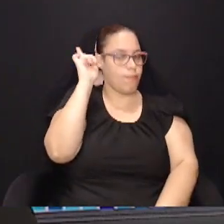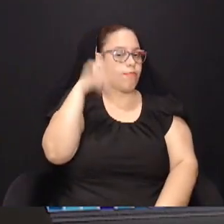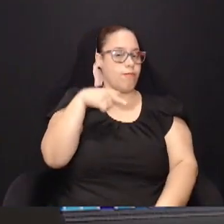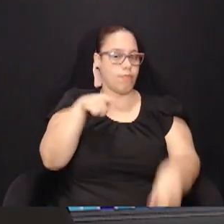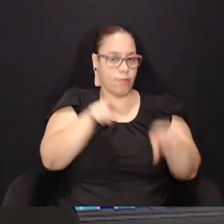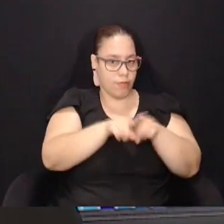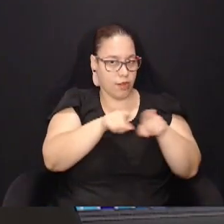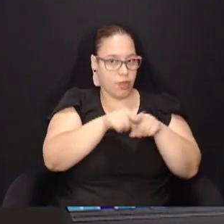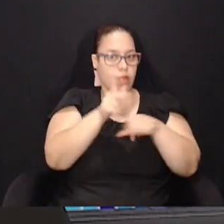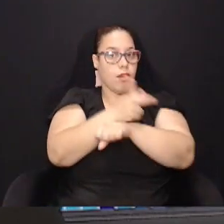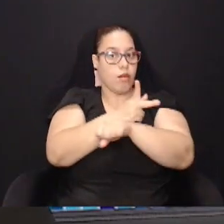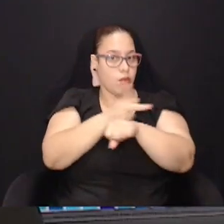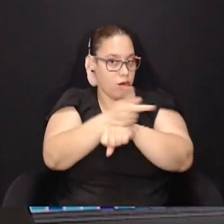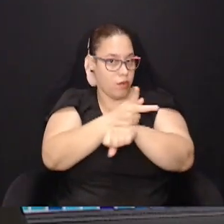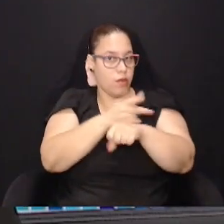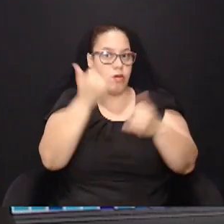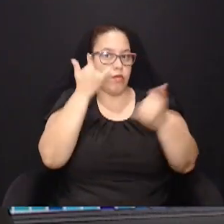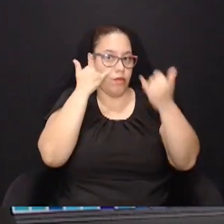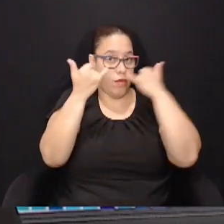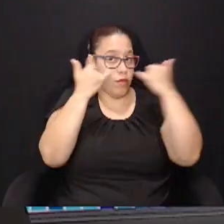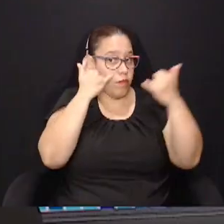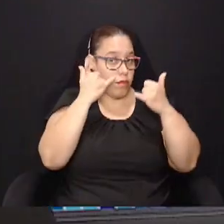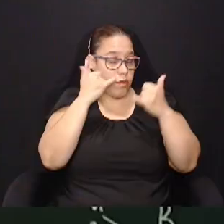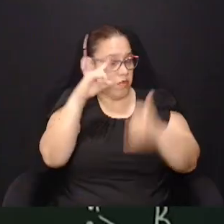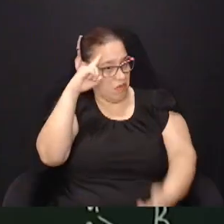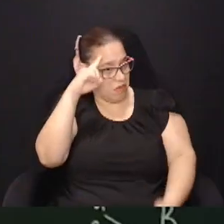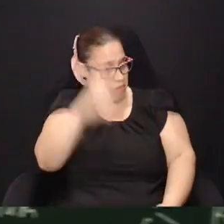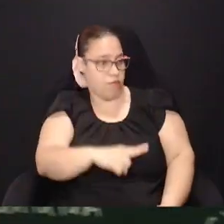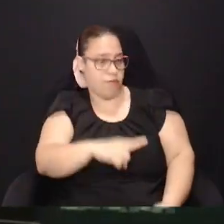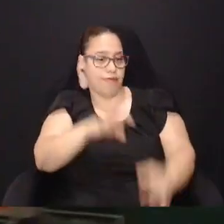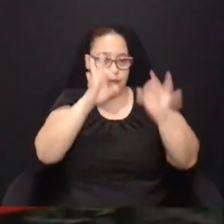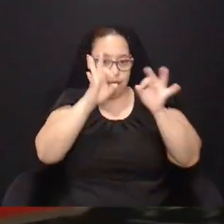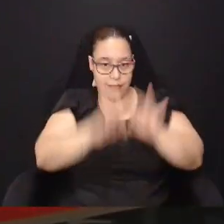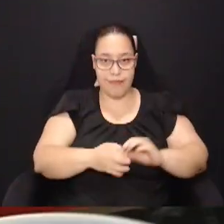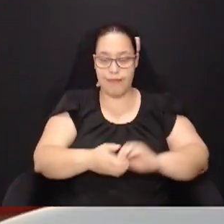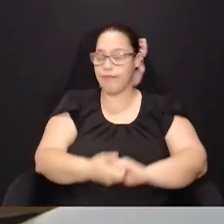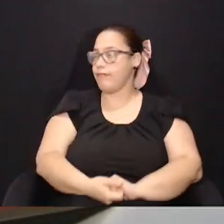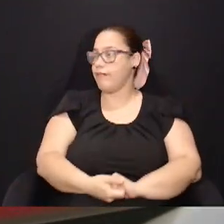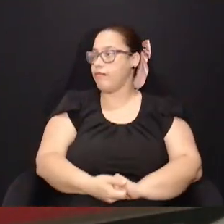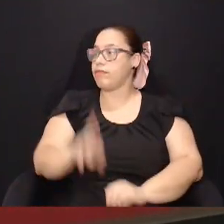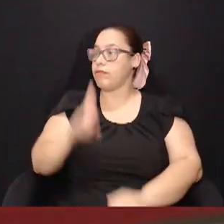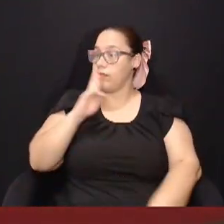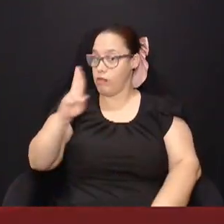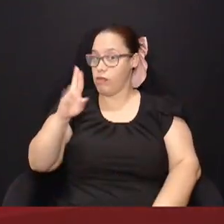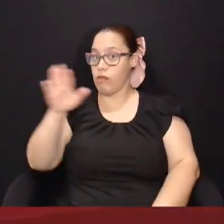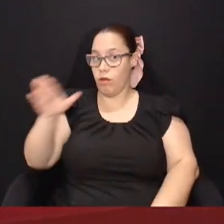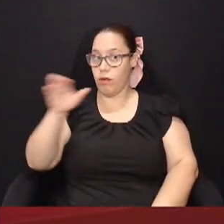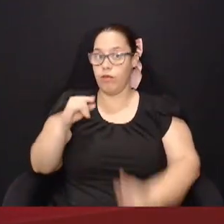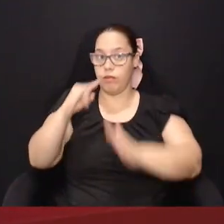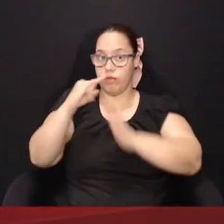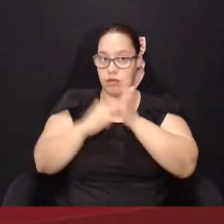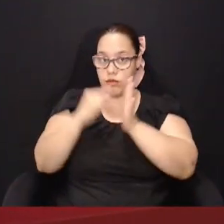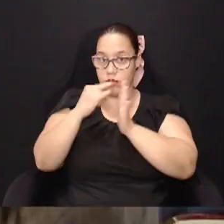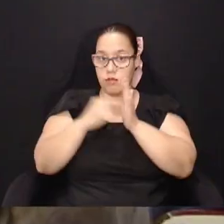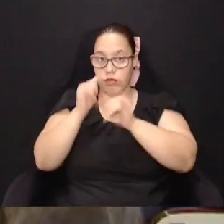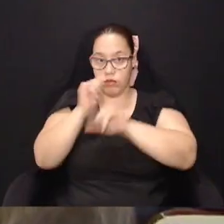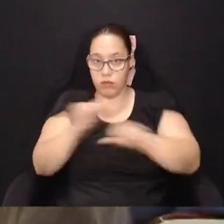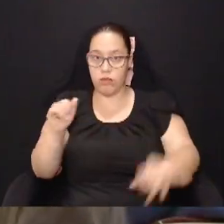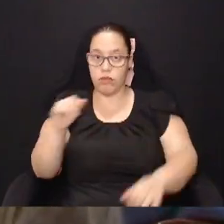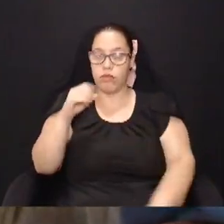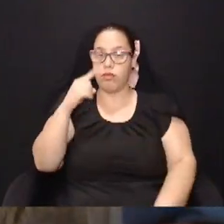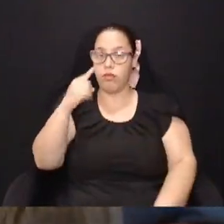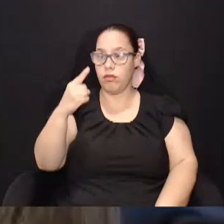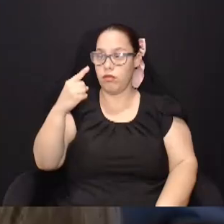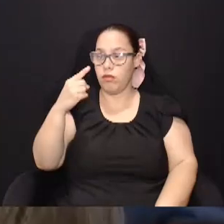buscar essas informações para tomar uma decisão mais acertada. O resultado da chamada regular será divulgado no dia 29 de